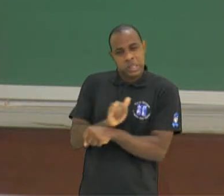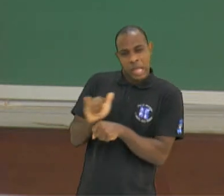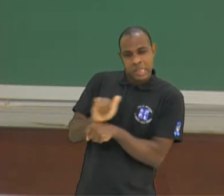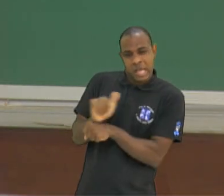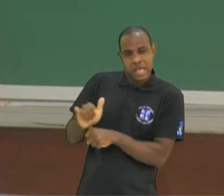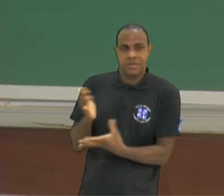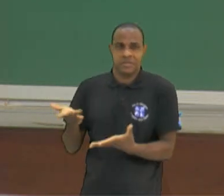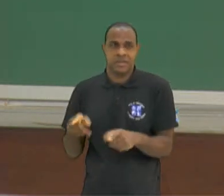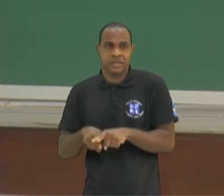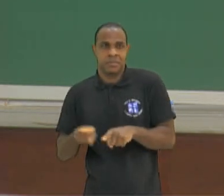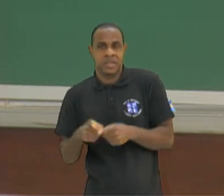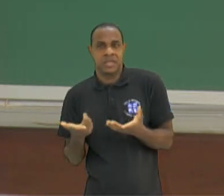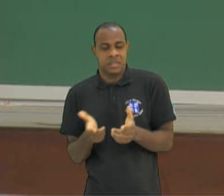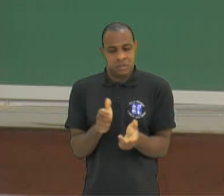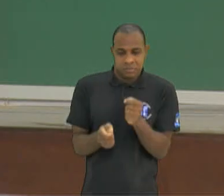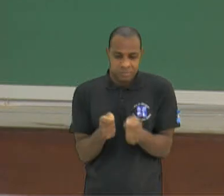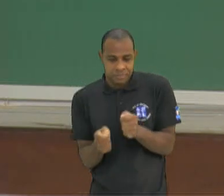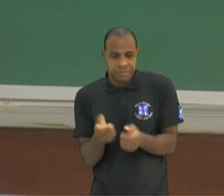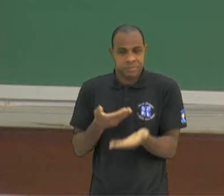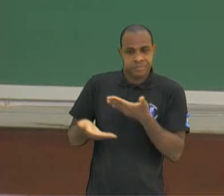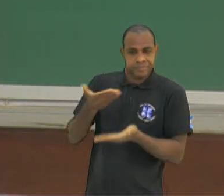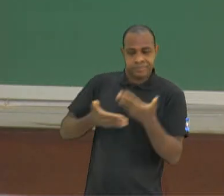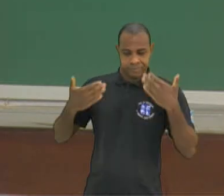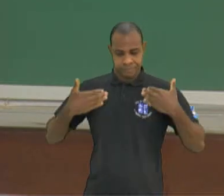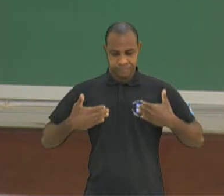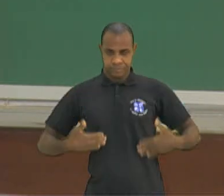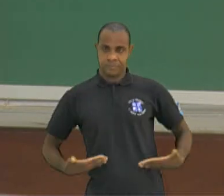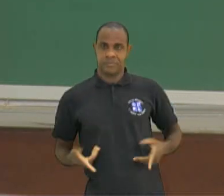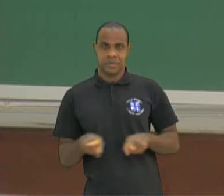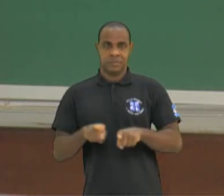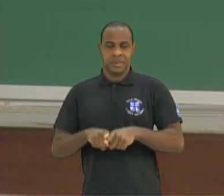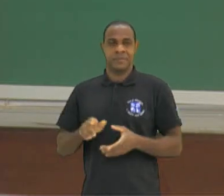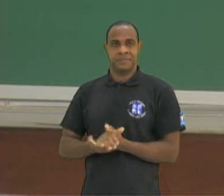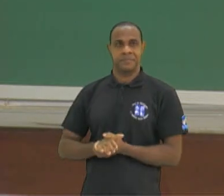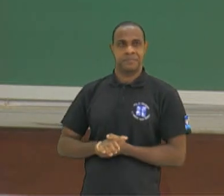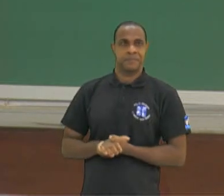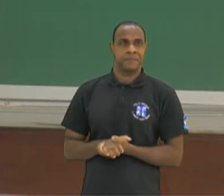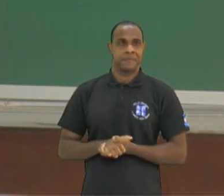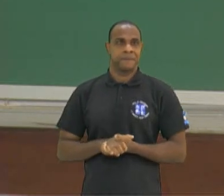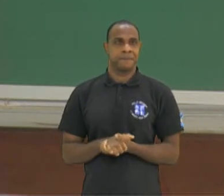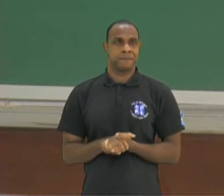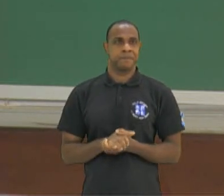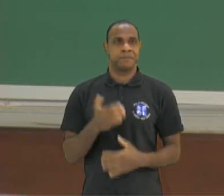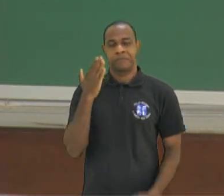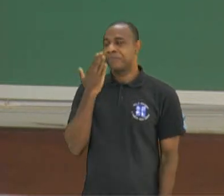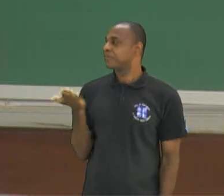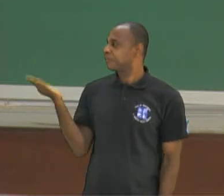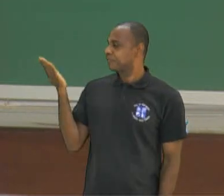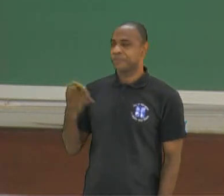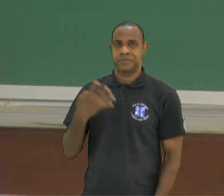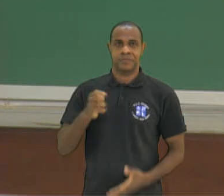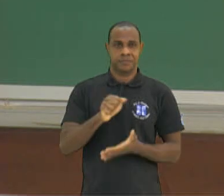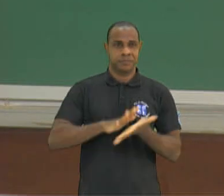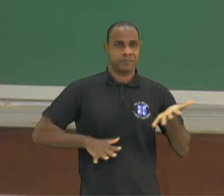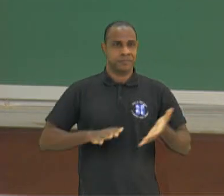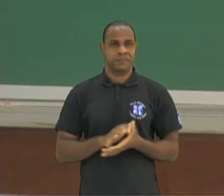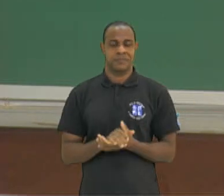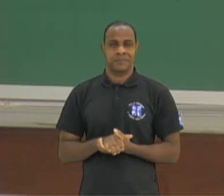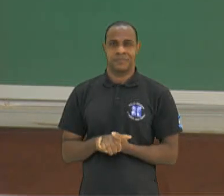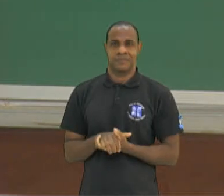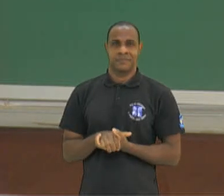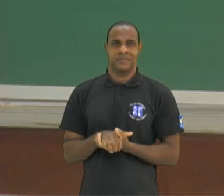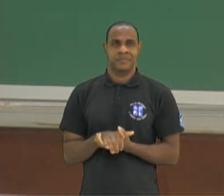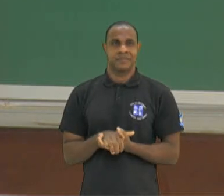e dos jogos onde tenha a interação física, ok? Aqui no quarto exercício, identify the word